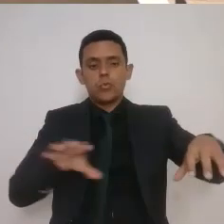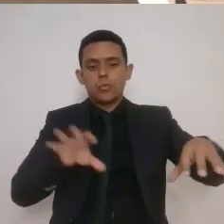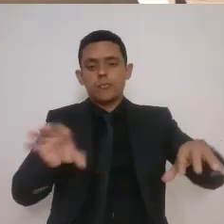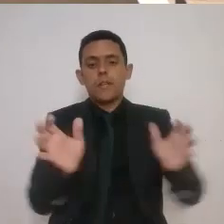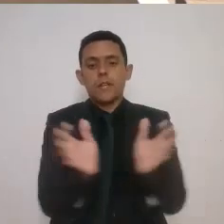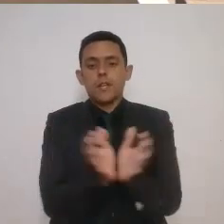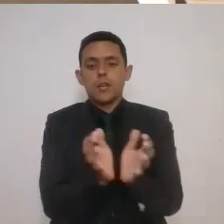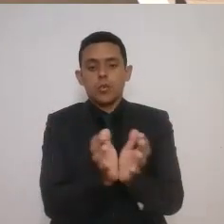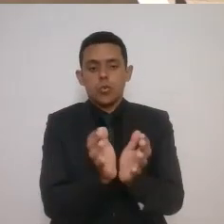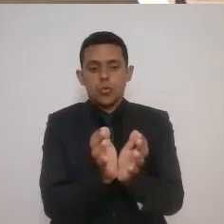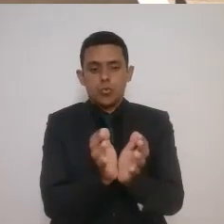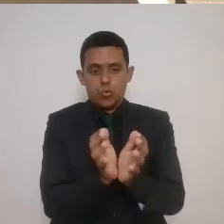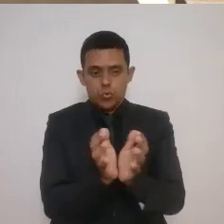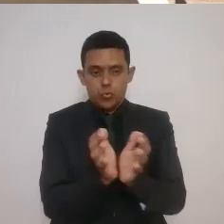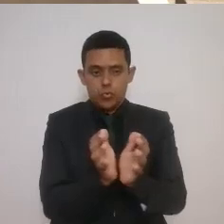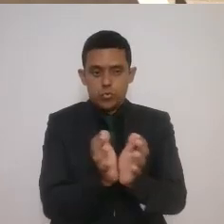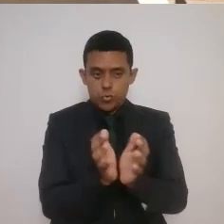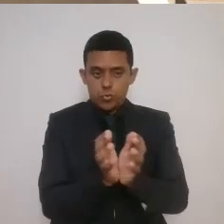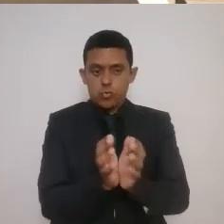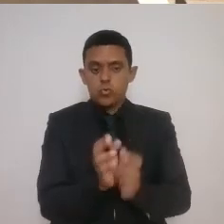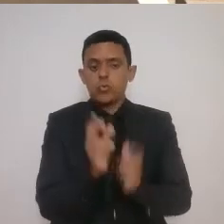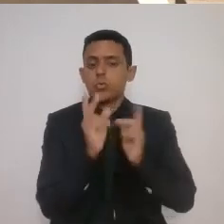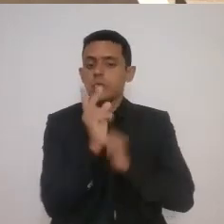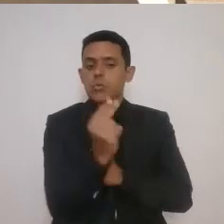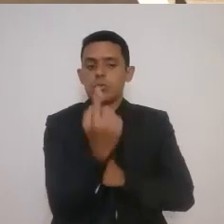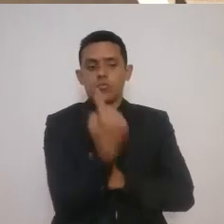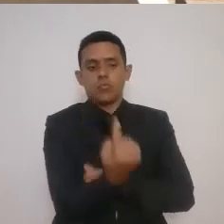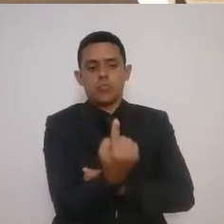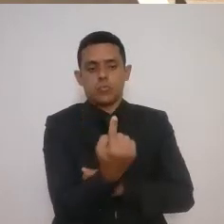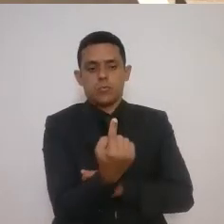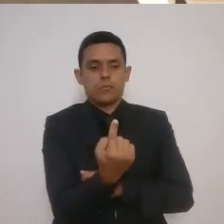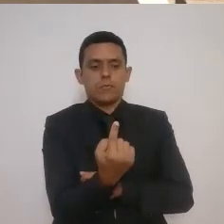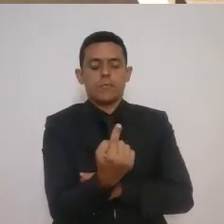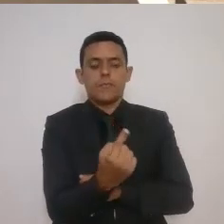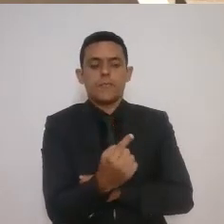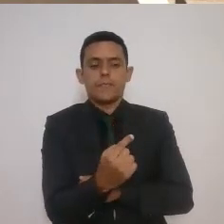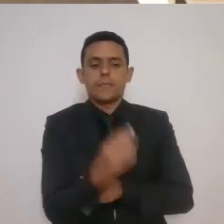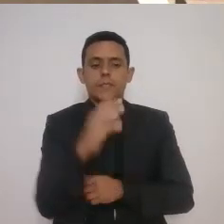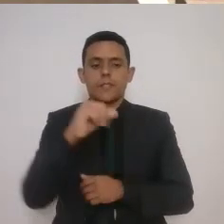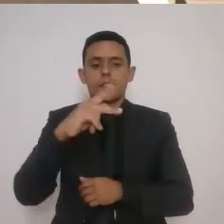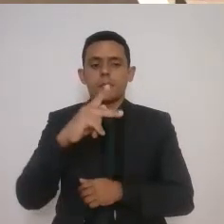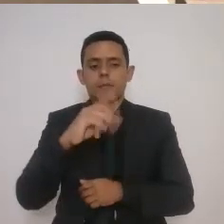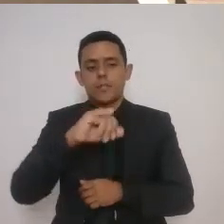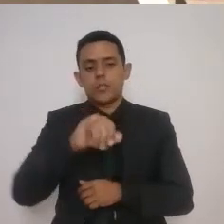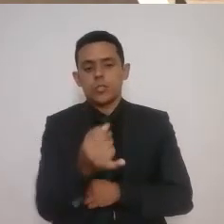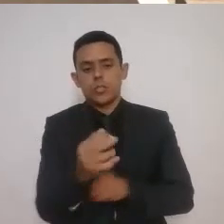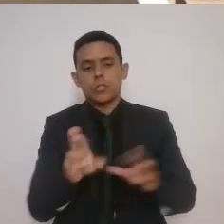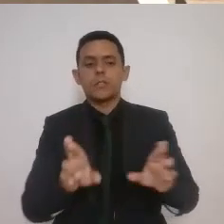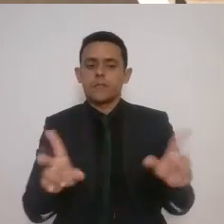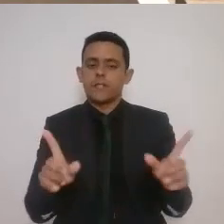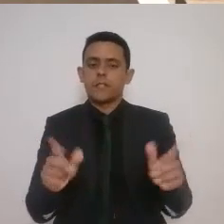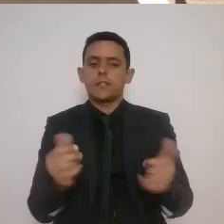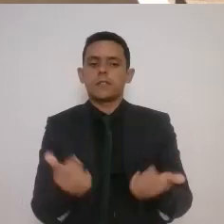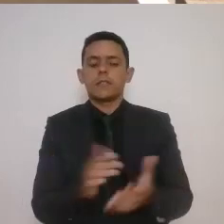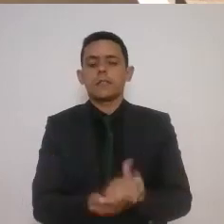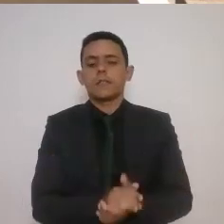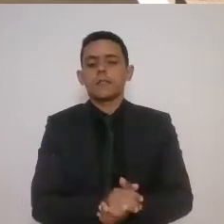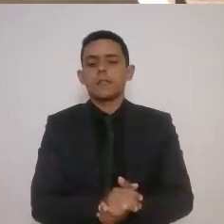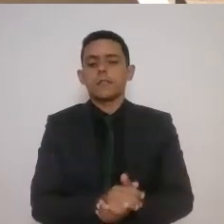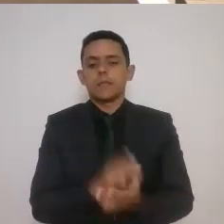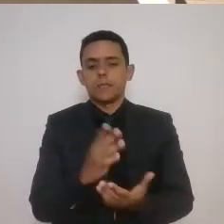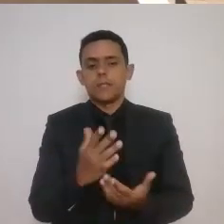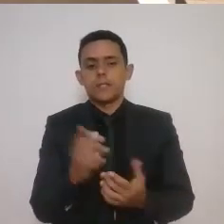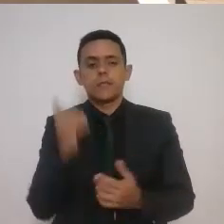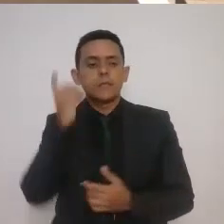CPNJs diversos. Tá bem? Mas a denúncia, como o desembargador Cláudio